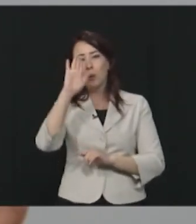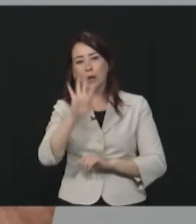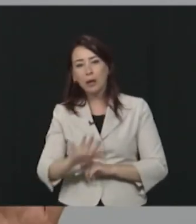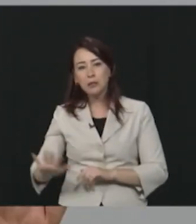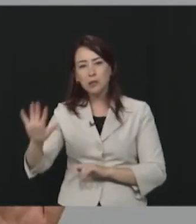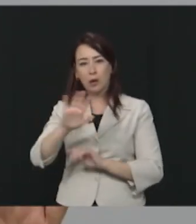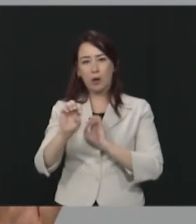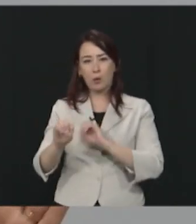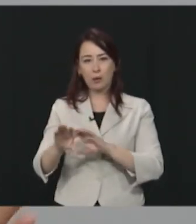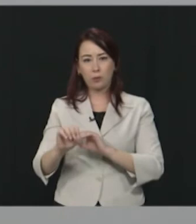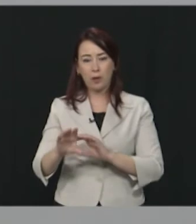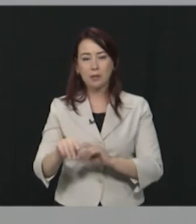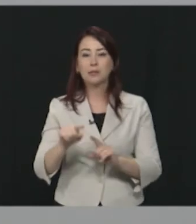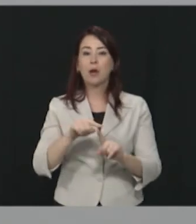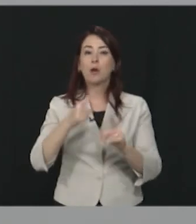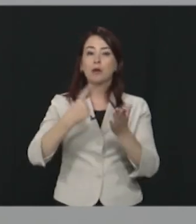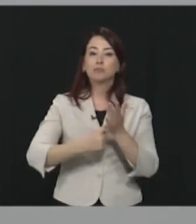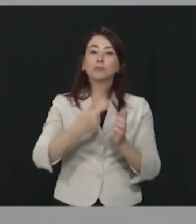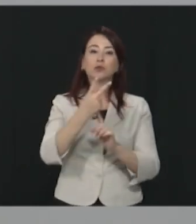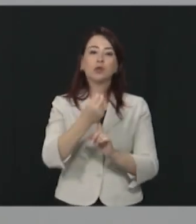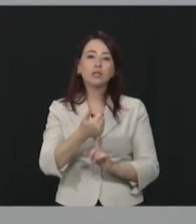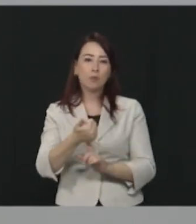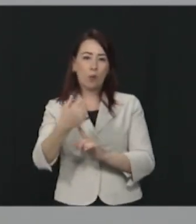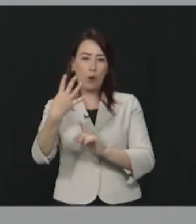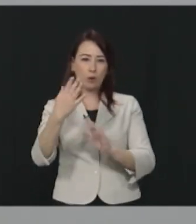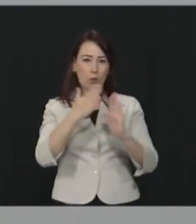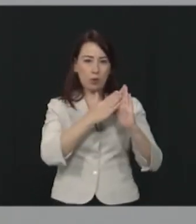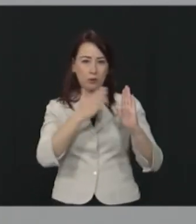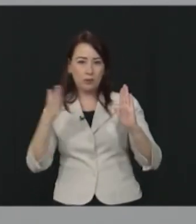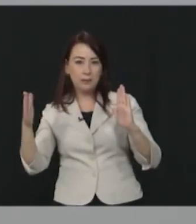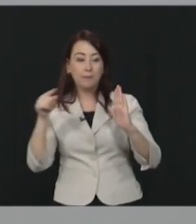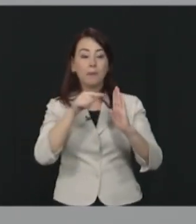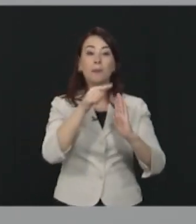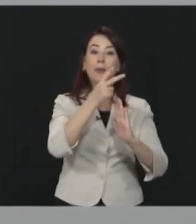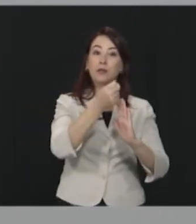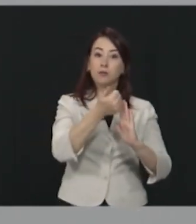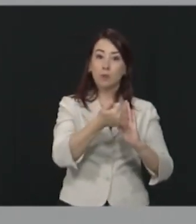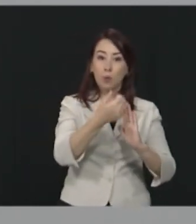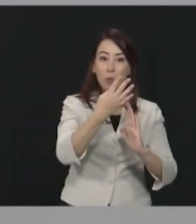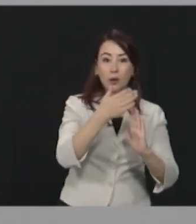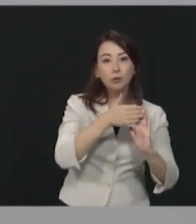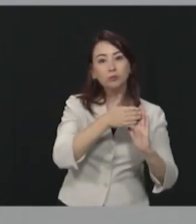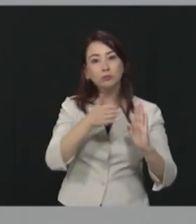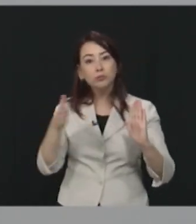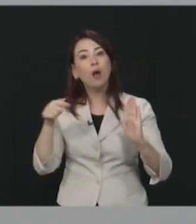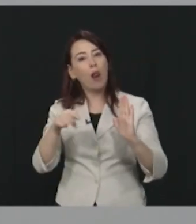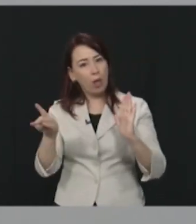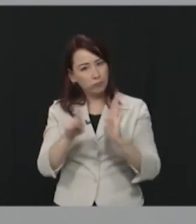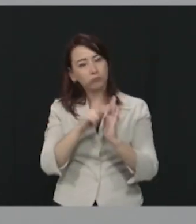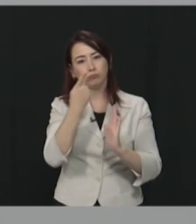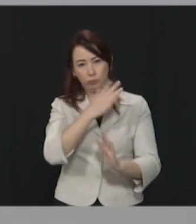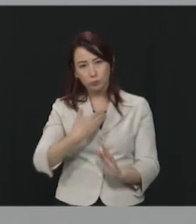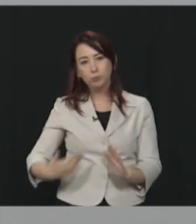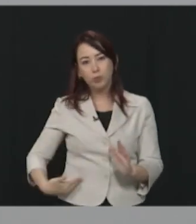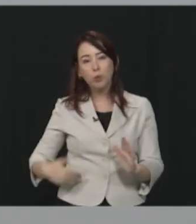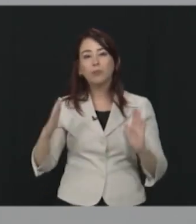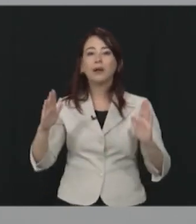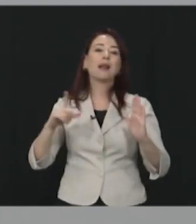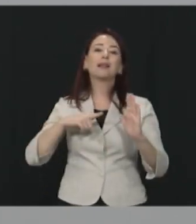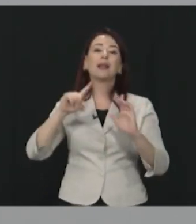um prazo, e dentro do Plano Nacional de Educação, que é uma política pública, nós temos a